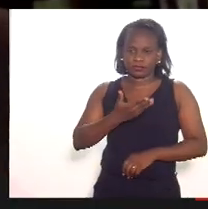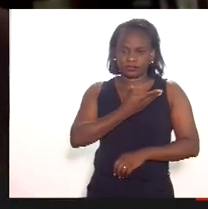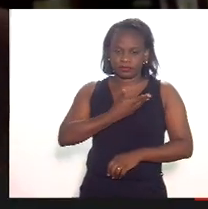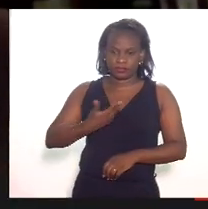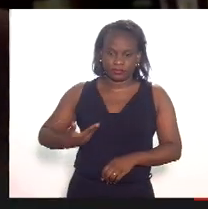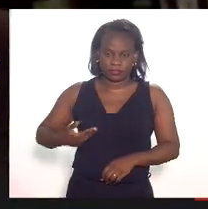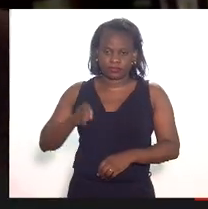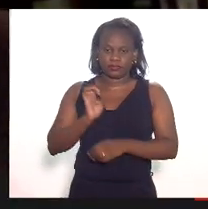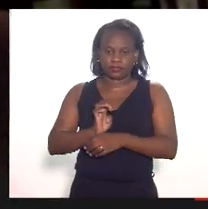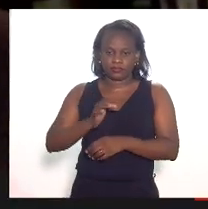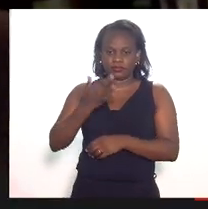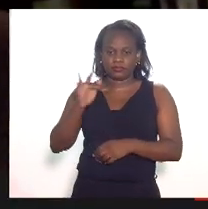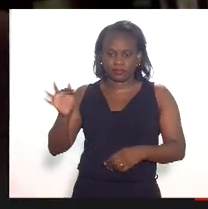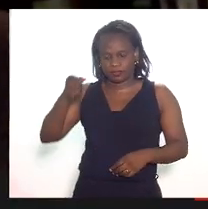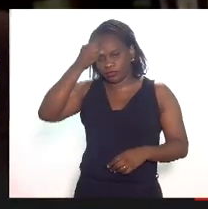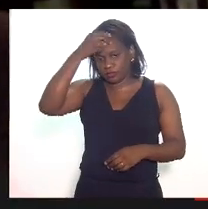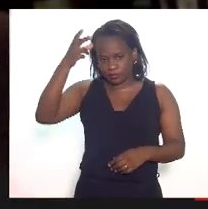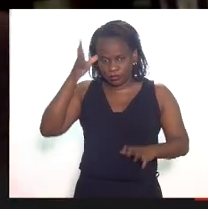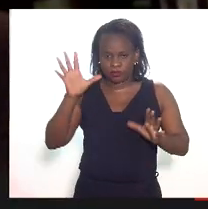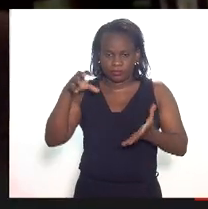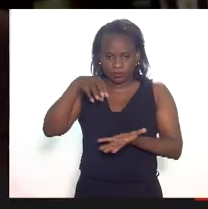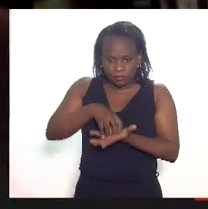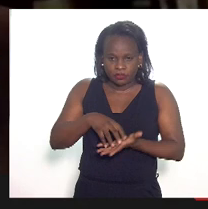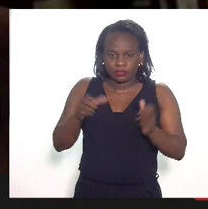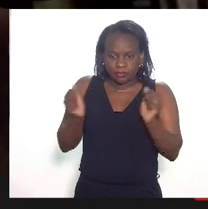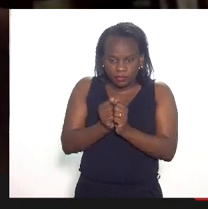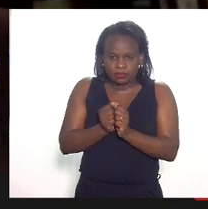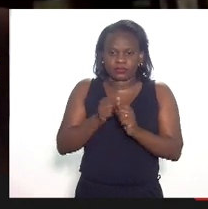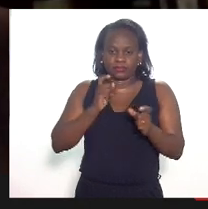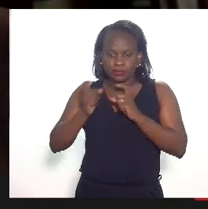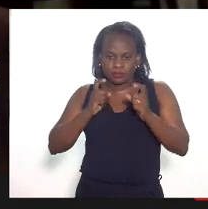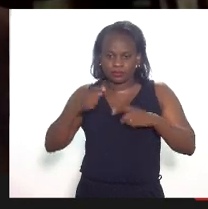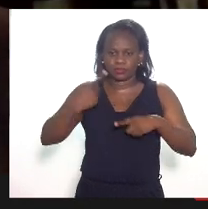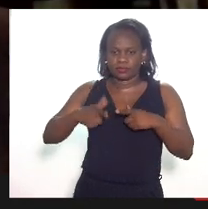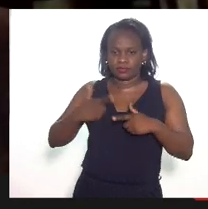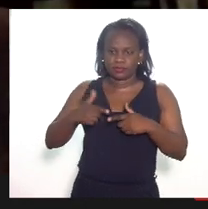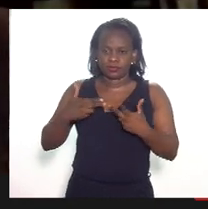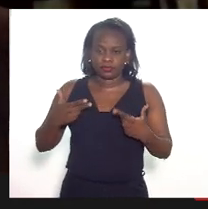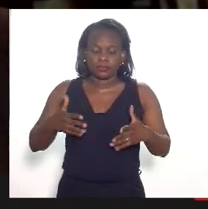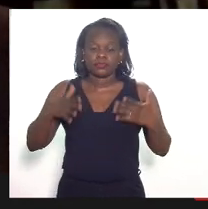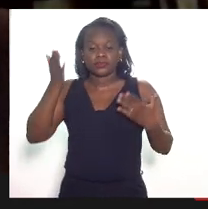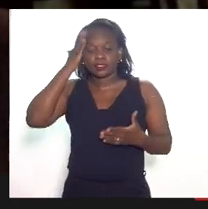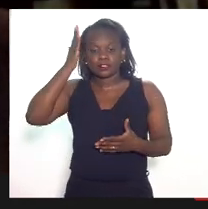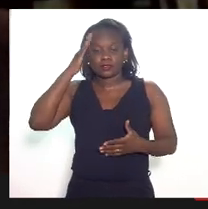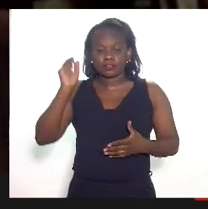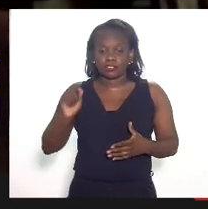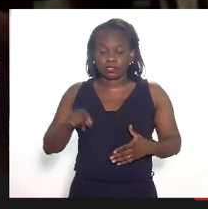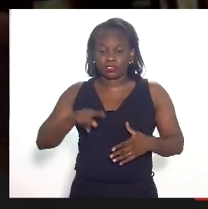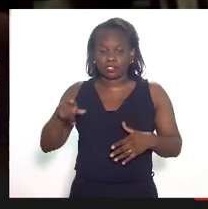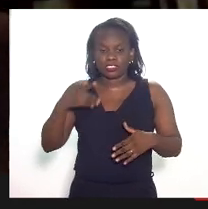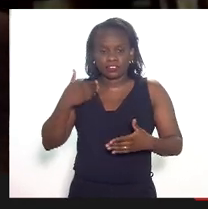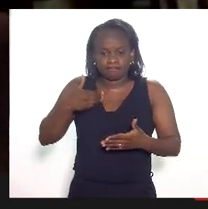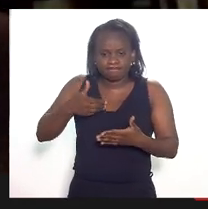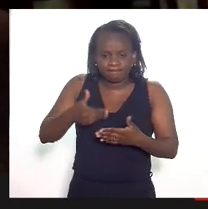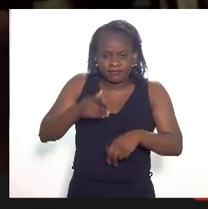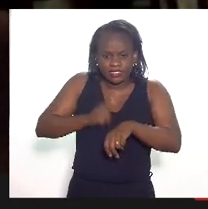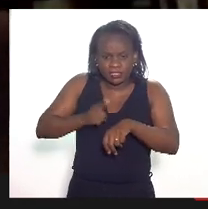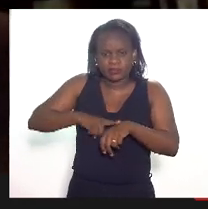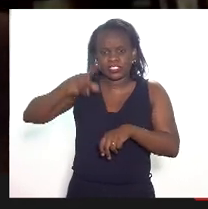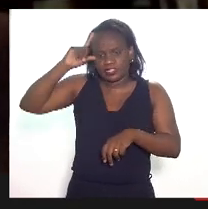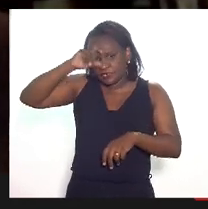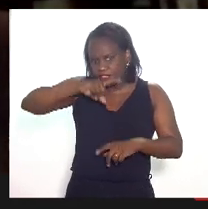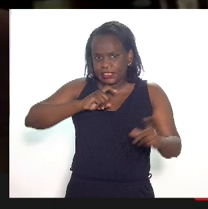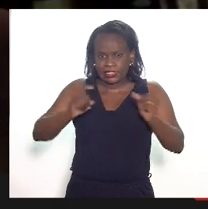sentados para discutir realmente essa crise, né? Sabendo que a gente está chegando num momento difícil, né? Para fazer